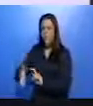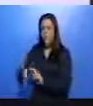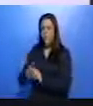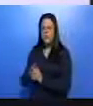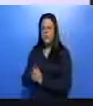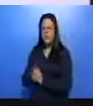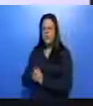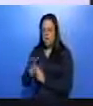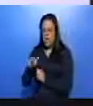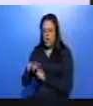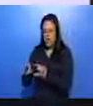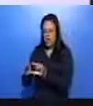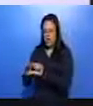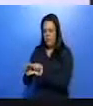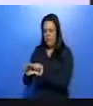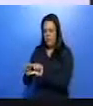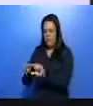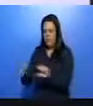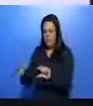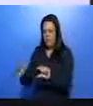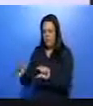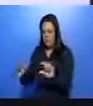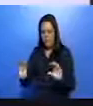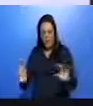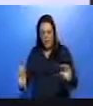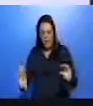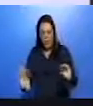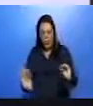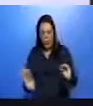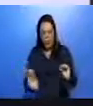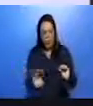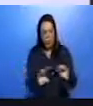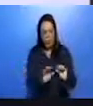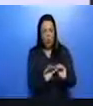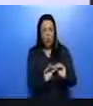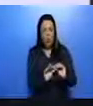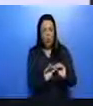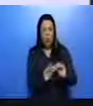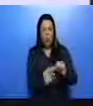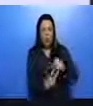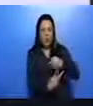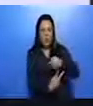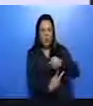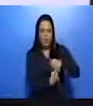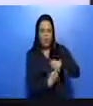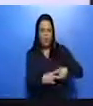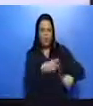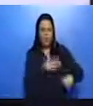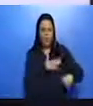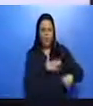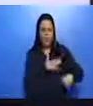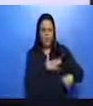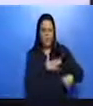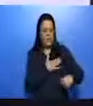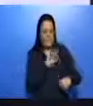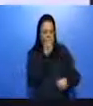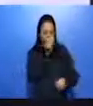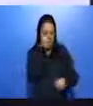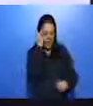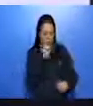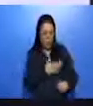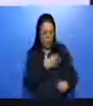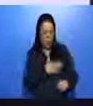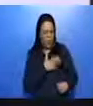Completou o verbo gostar. Quem gosta, gosta de alguma coisa. Automaticamente, essa segunda oração minha,